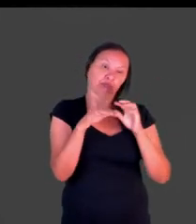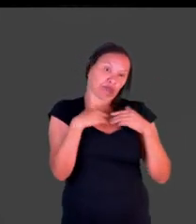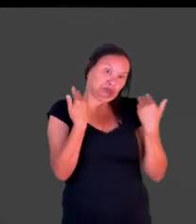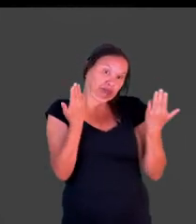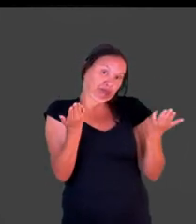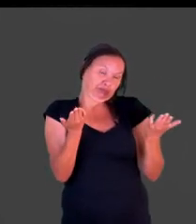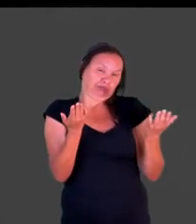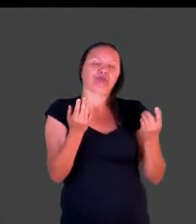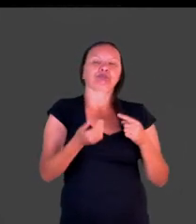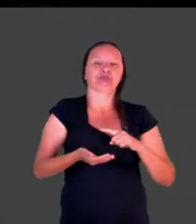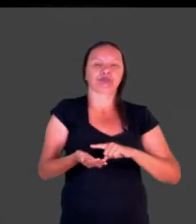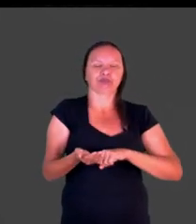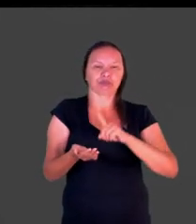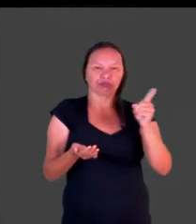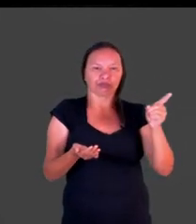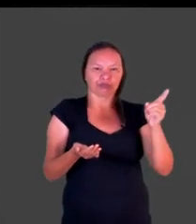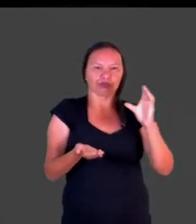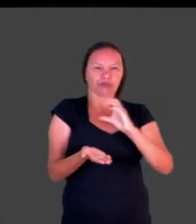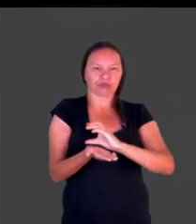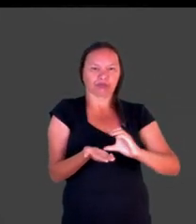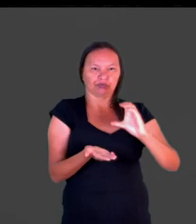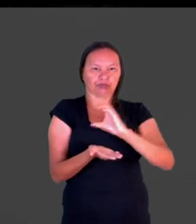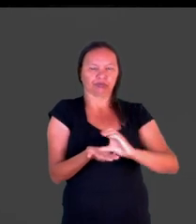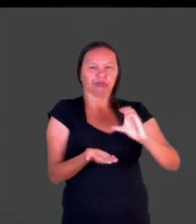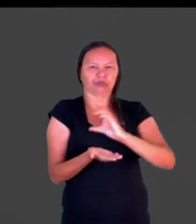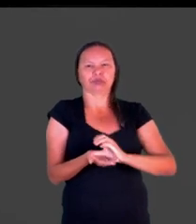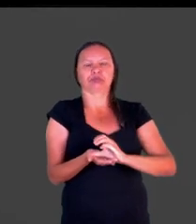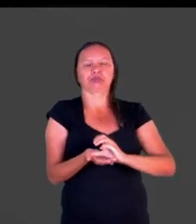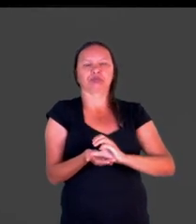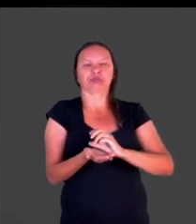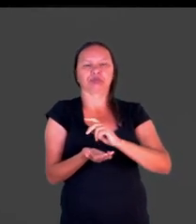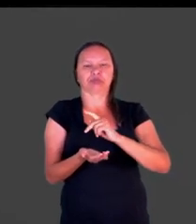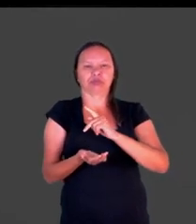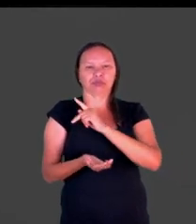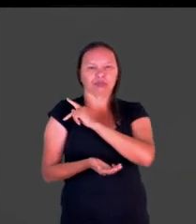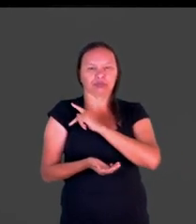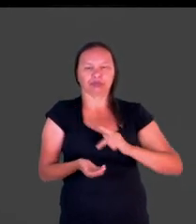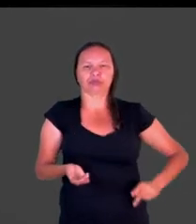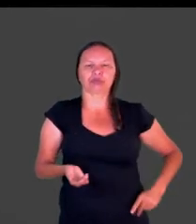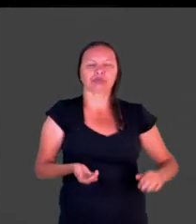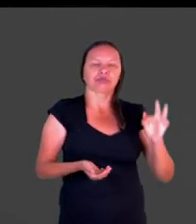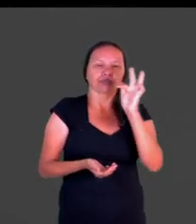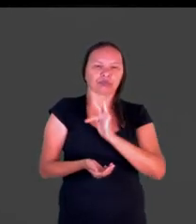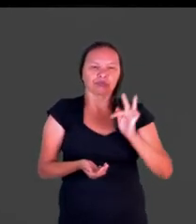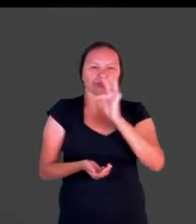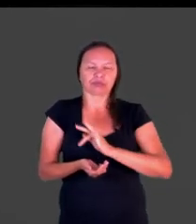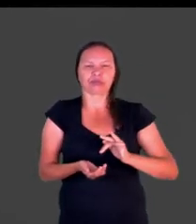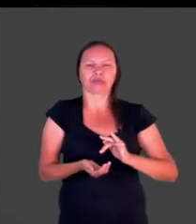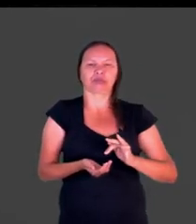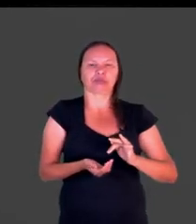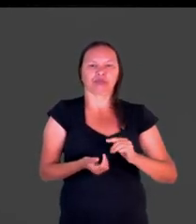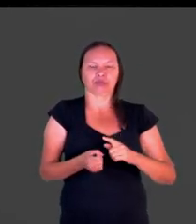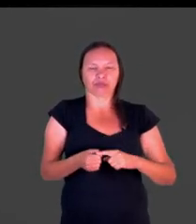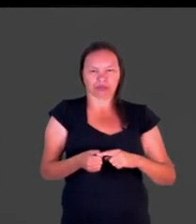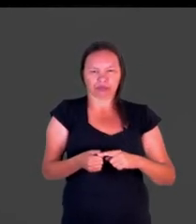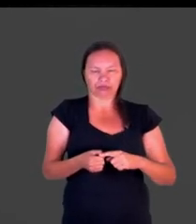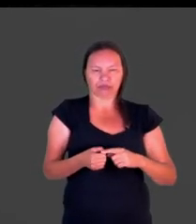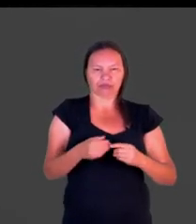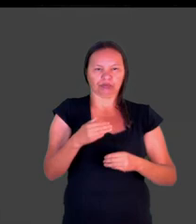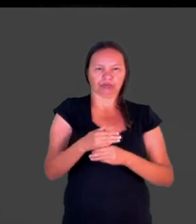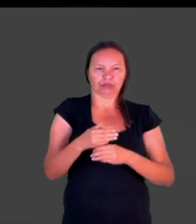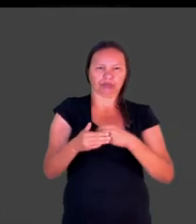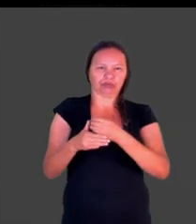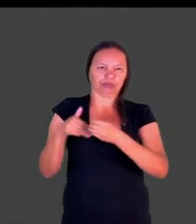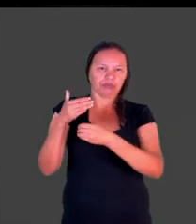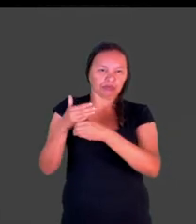esse caso pro gabinete de conciliação do Tribunal Regional Federal da terceira região num incidente pré-processual essa é